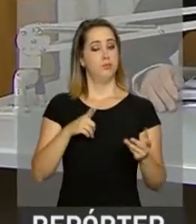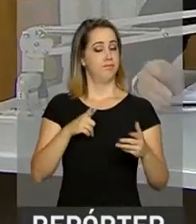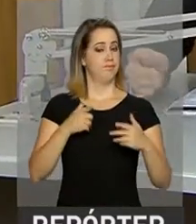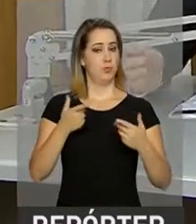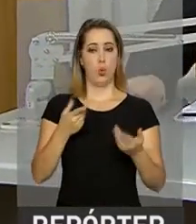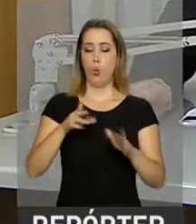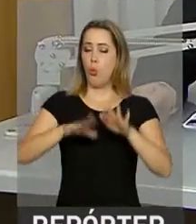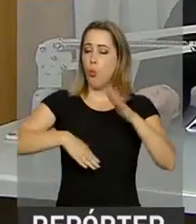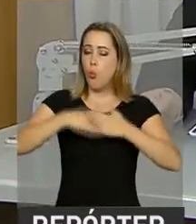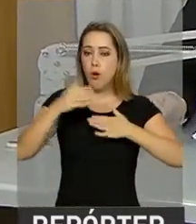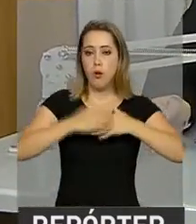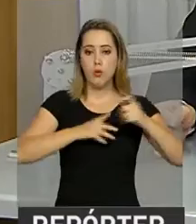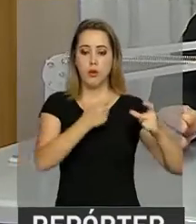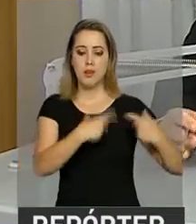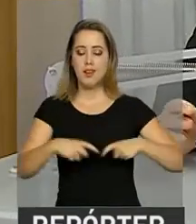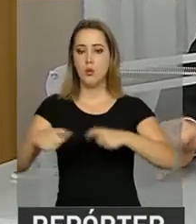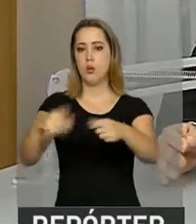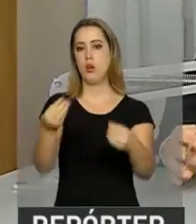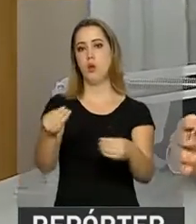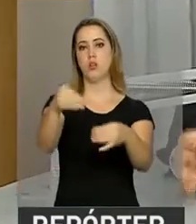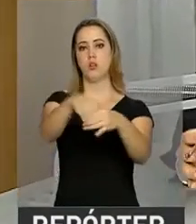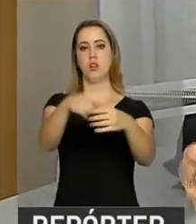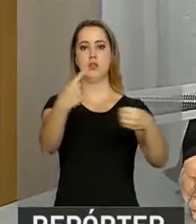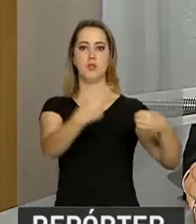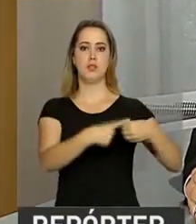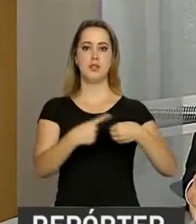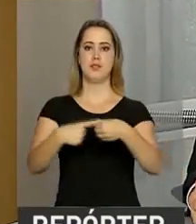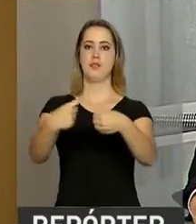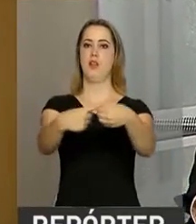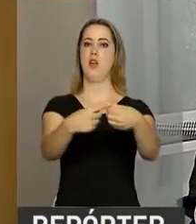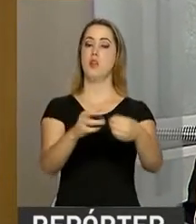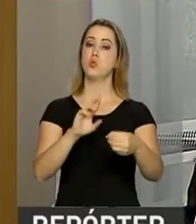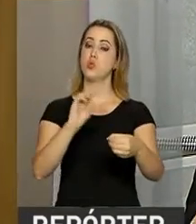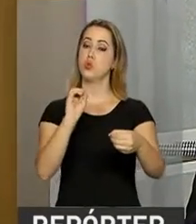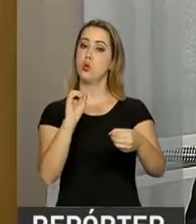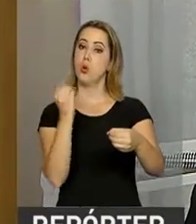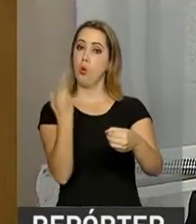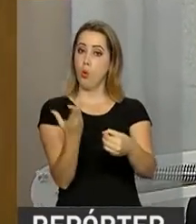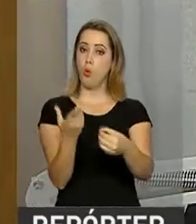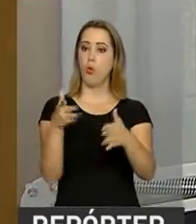cidade ou em deslocamento numa viagem em rodovias,